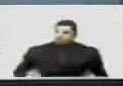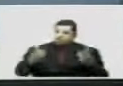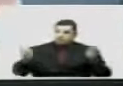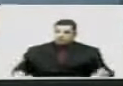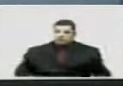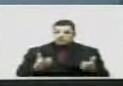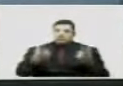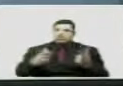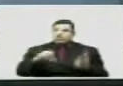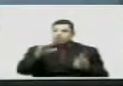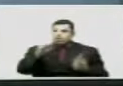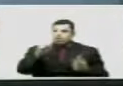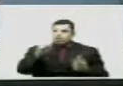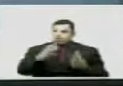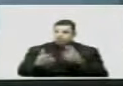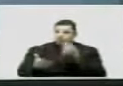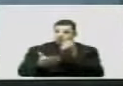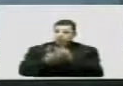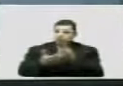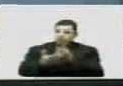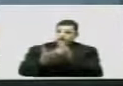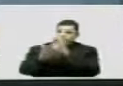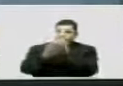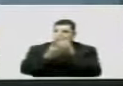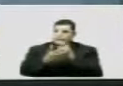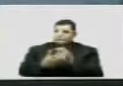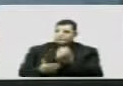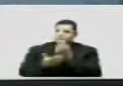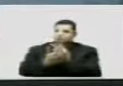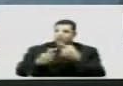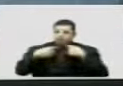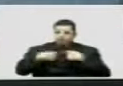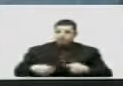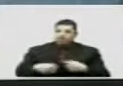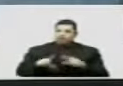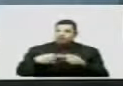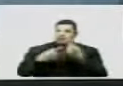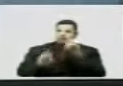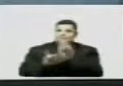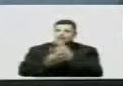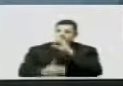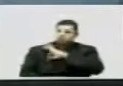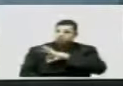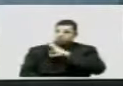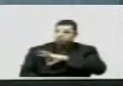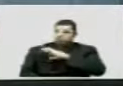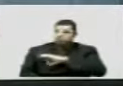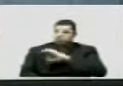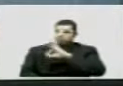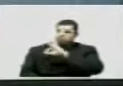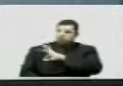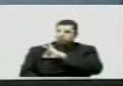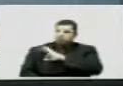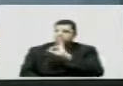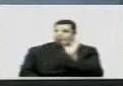80 milhões para comprar arma, 80 milhões para comprar colete à prova de bala, mas não paga o salário do